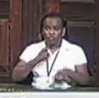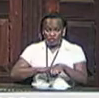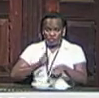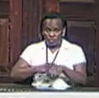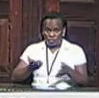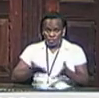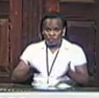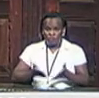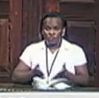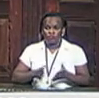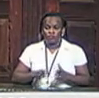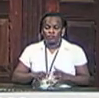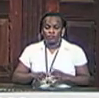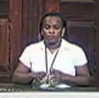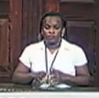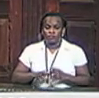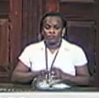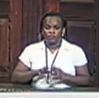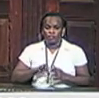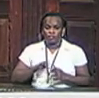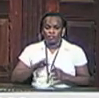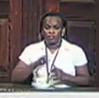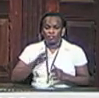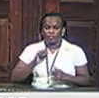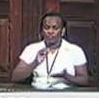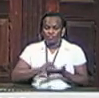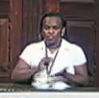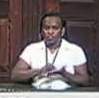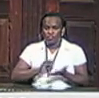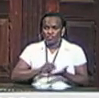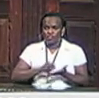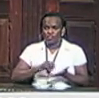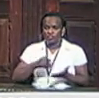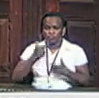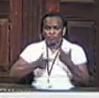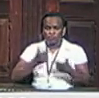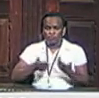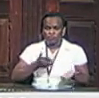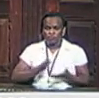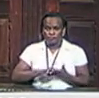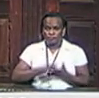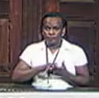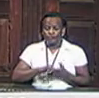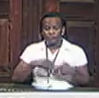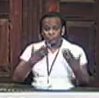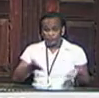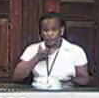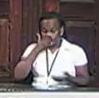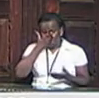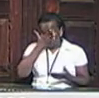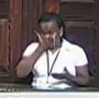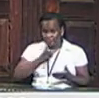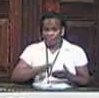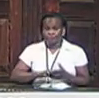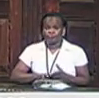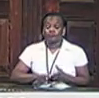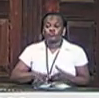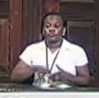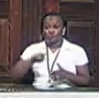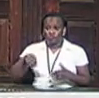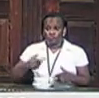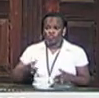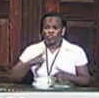hora, faltar ao trabalhador. Assim,